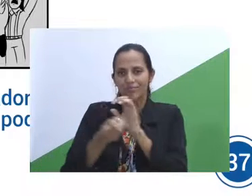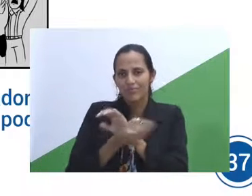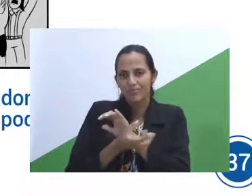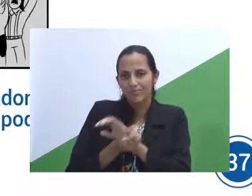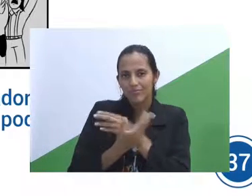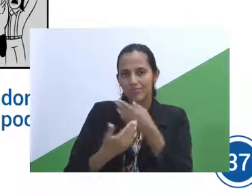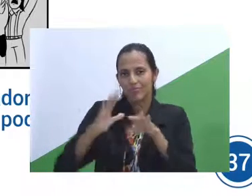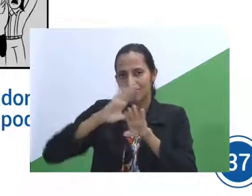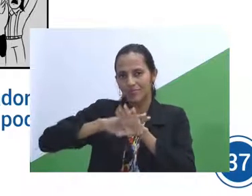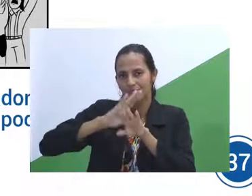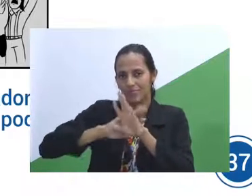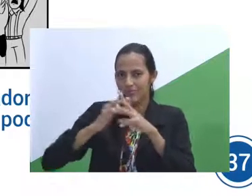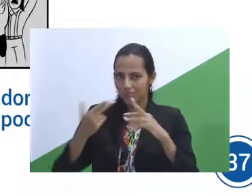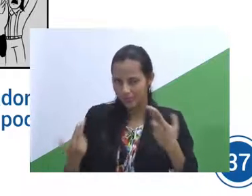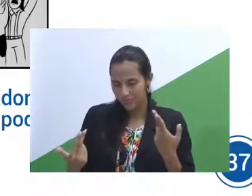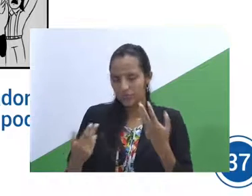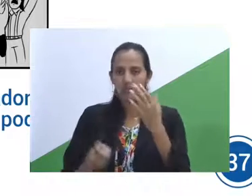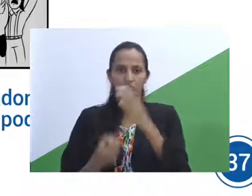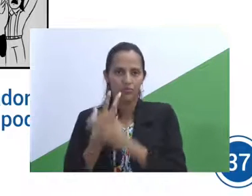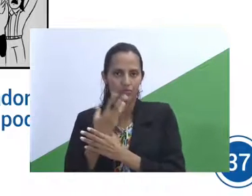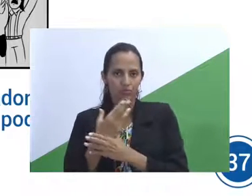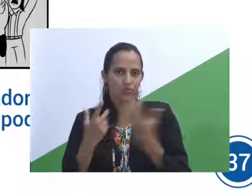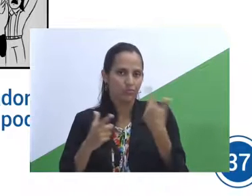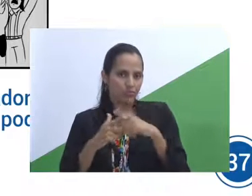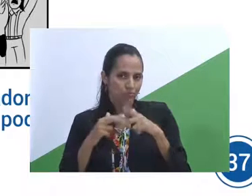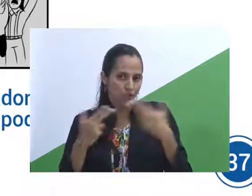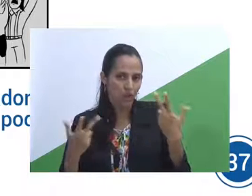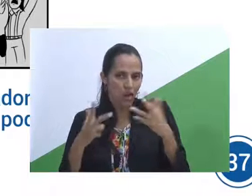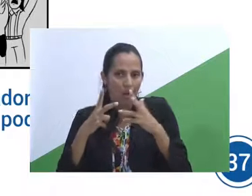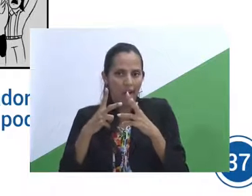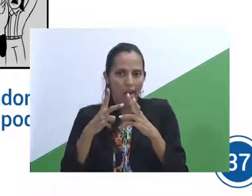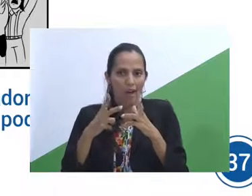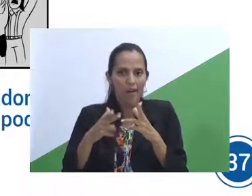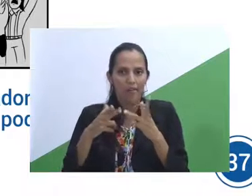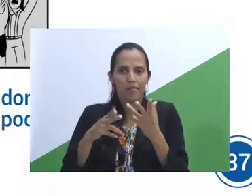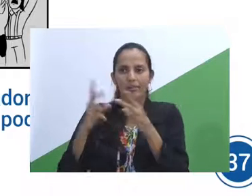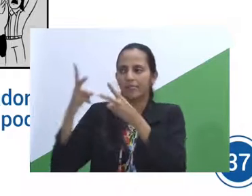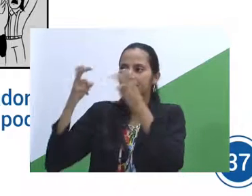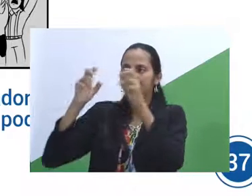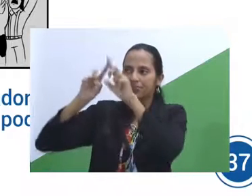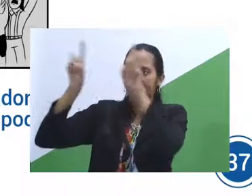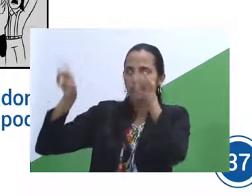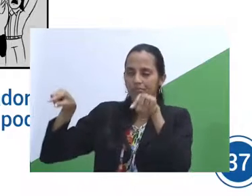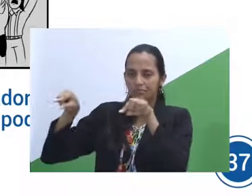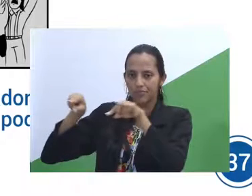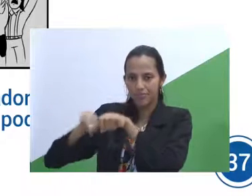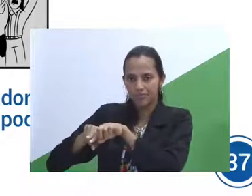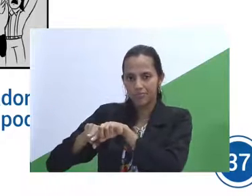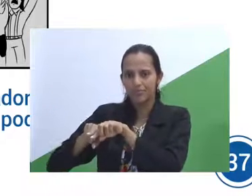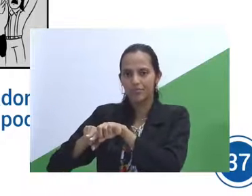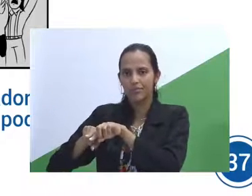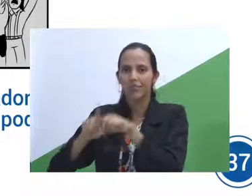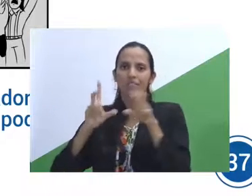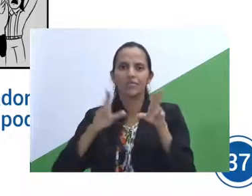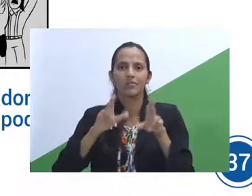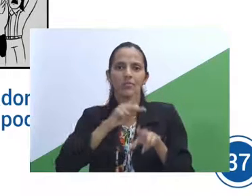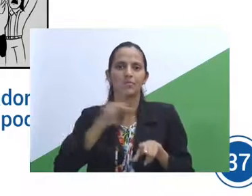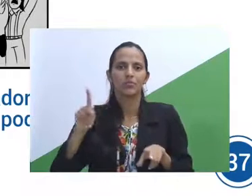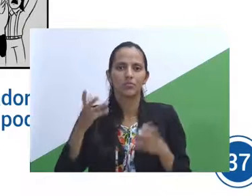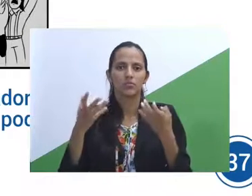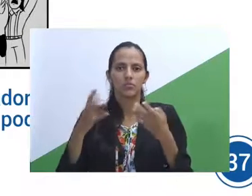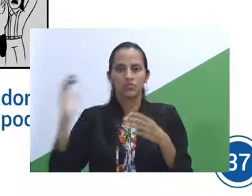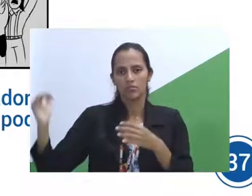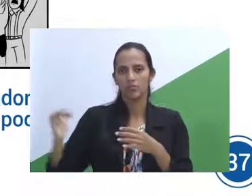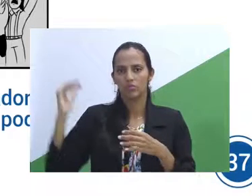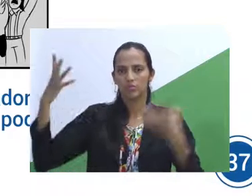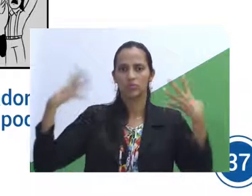diversas para ameaça, para se manter, então, no poder. Então, a gente tem